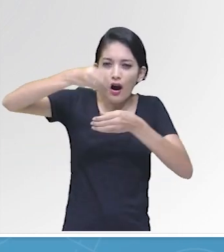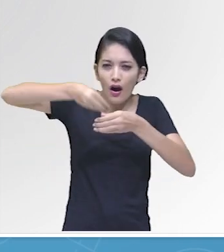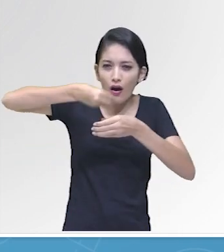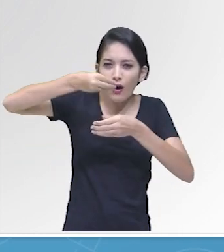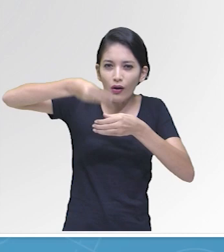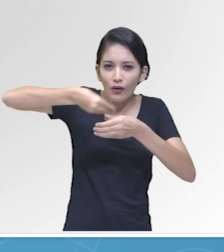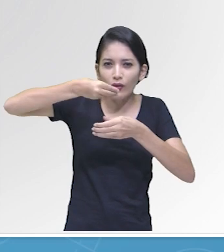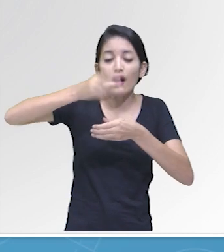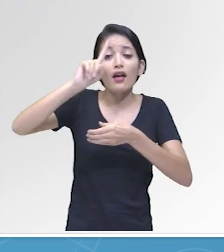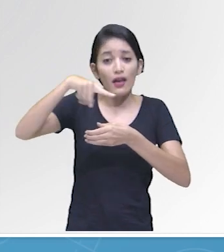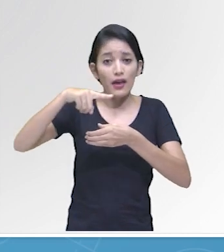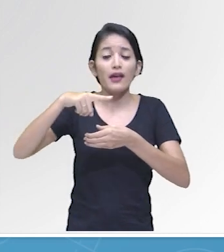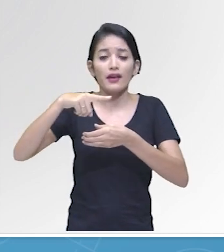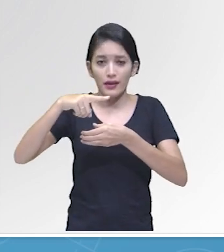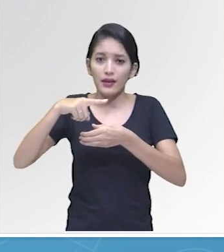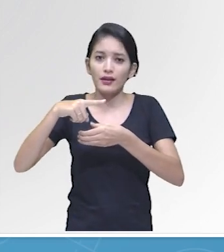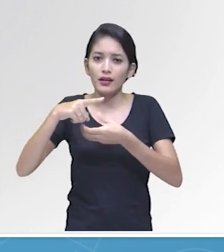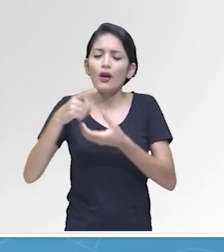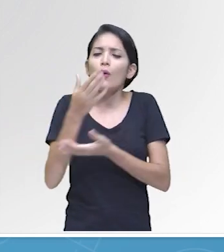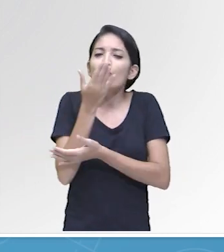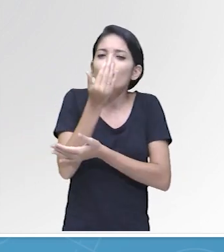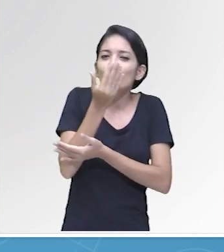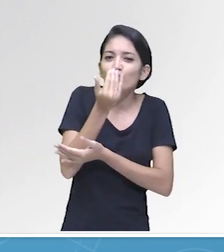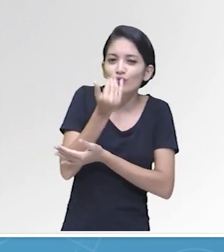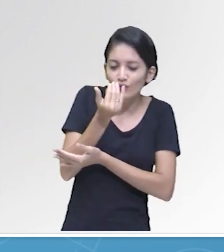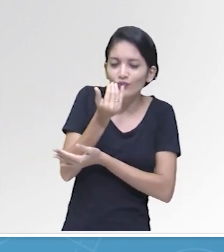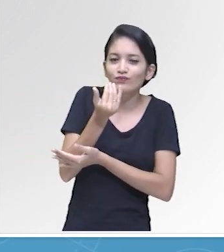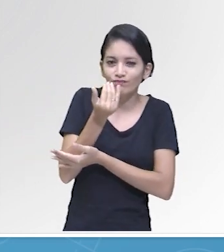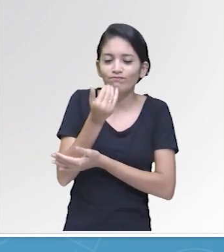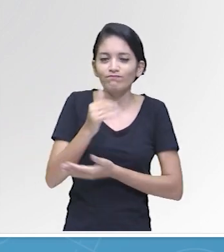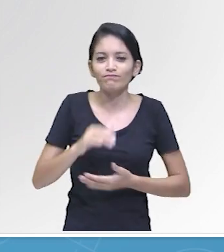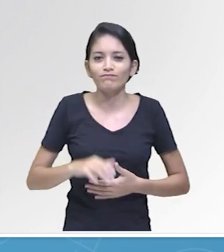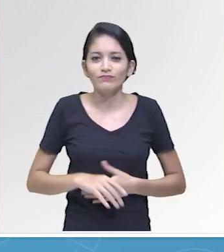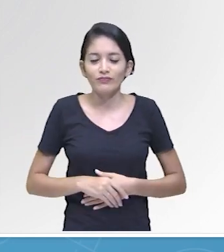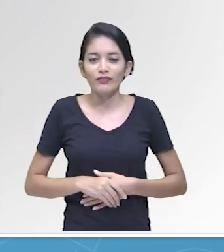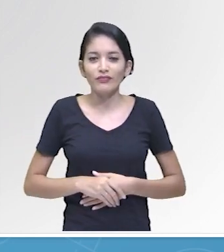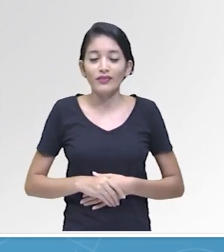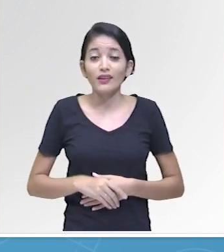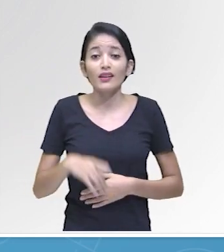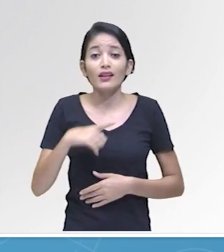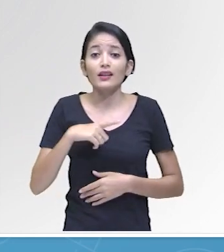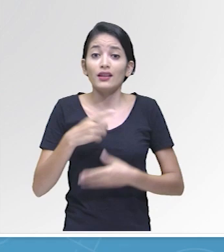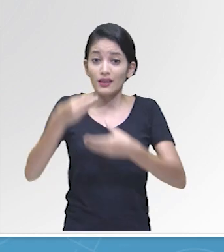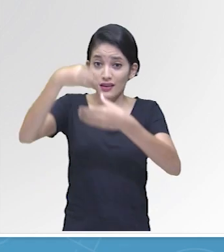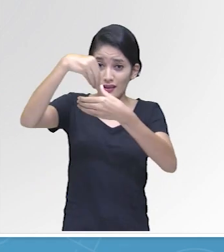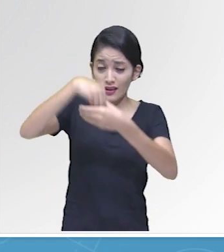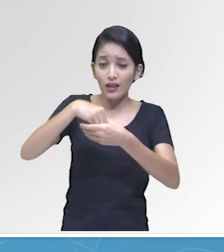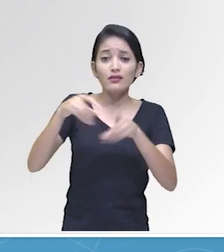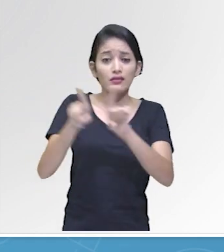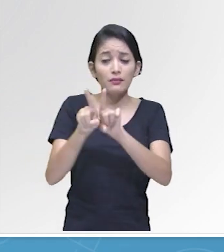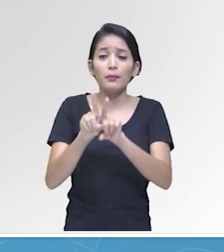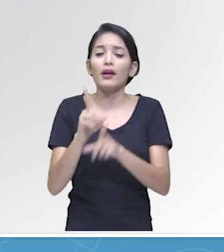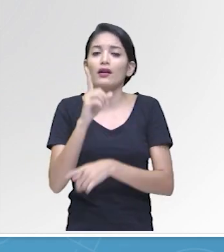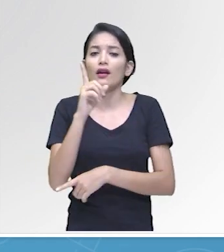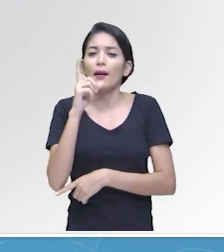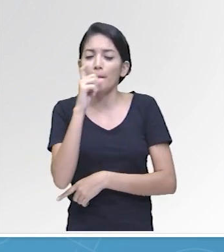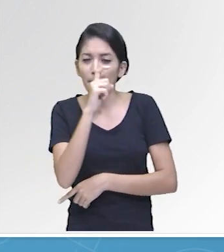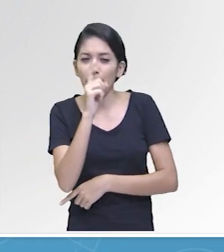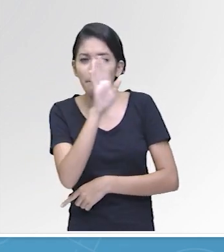um produto, ele é um produto que tem a contribuição das bactérias para